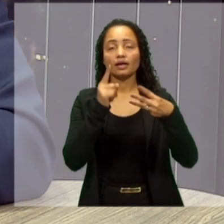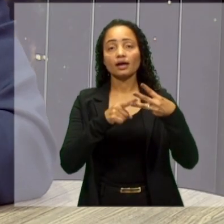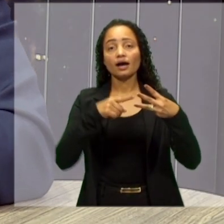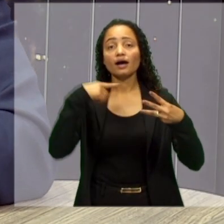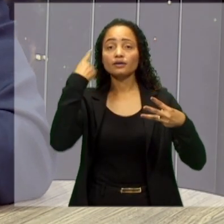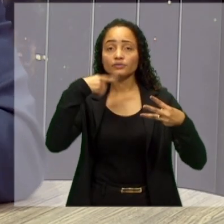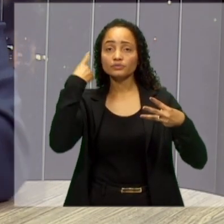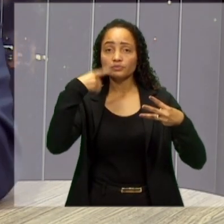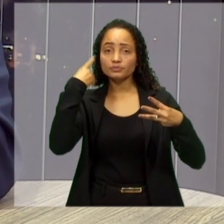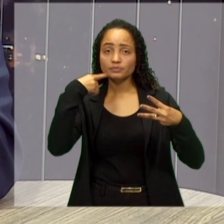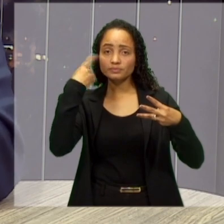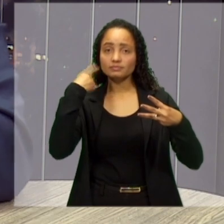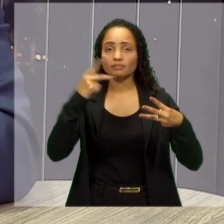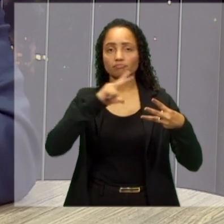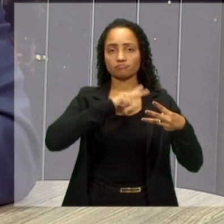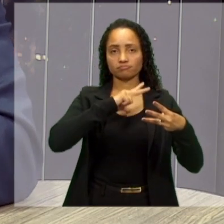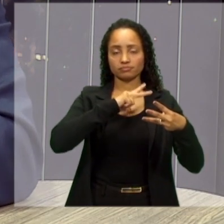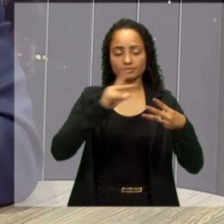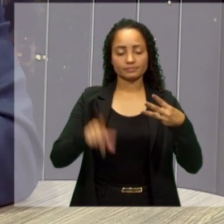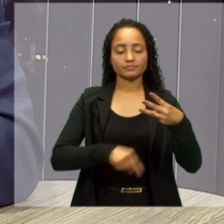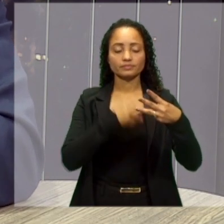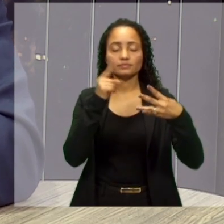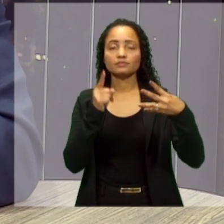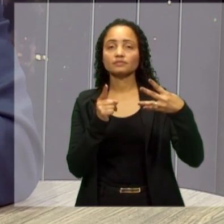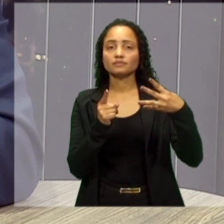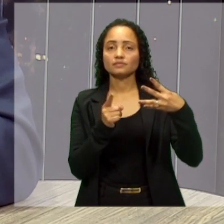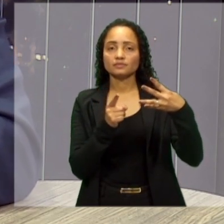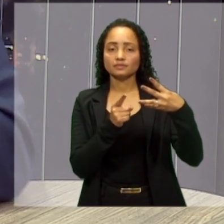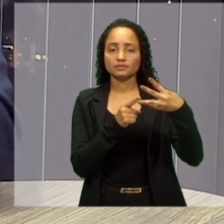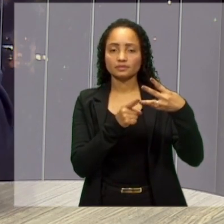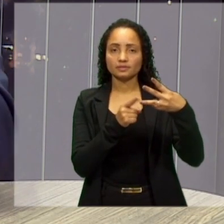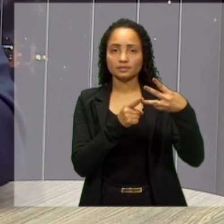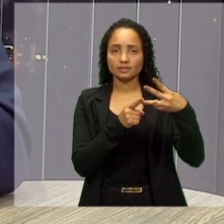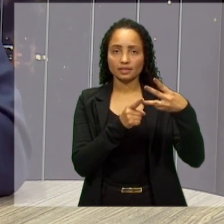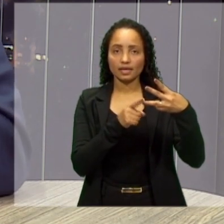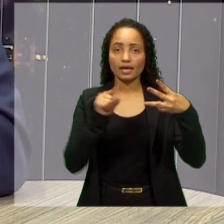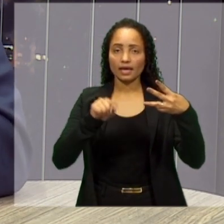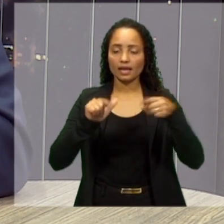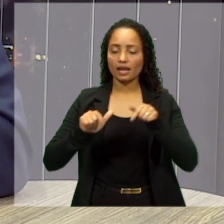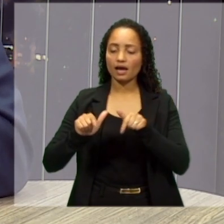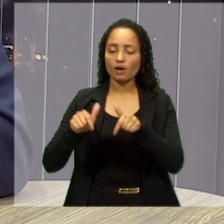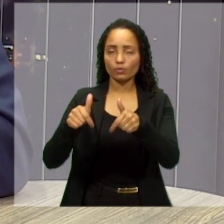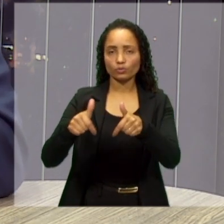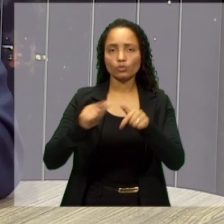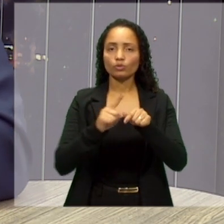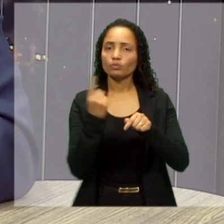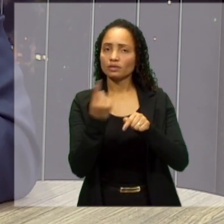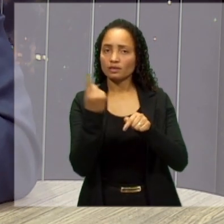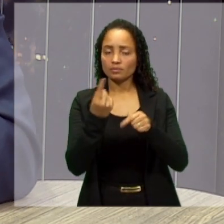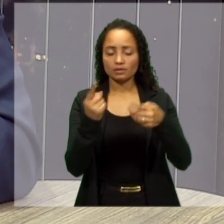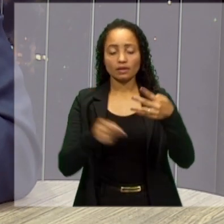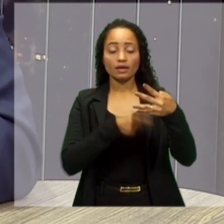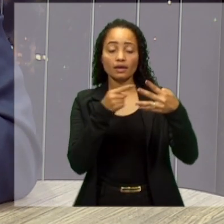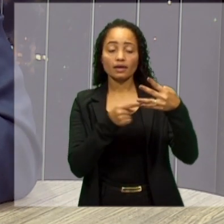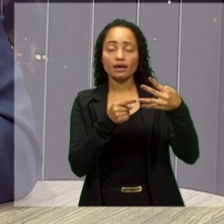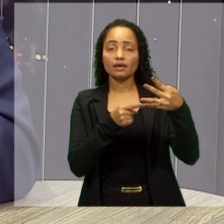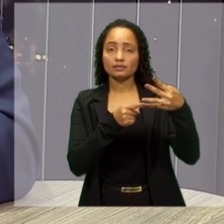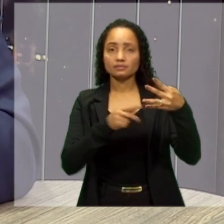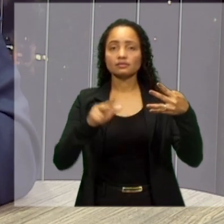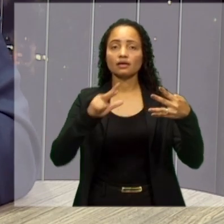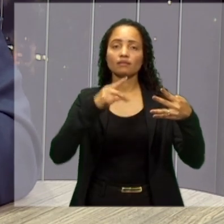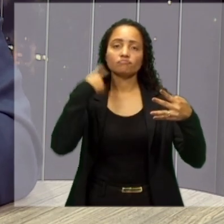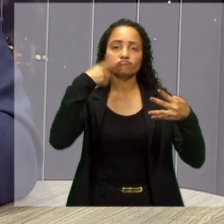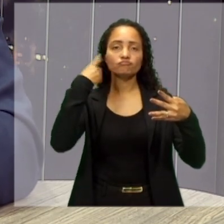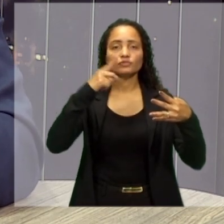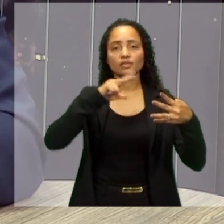que é independente, a Advocacia Pública, que é independente, autônomo, mas está ligado ao Executivo, e a Advocacia Privada,